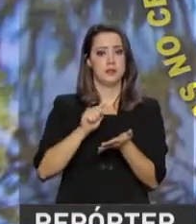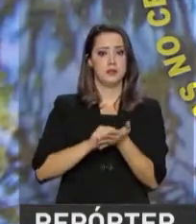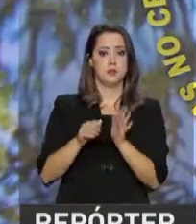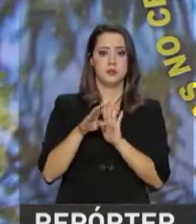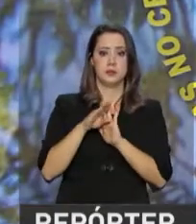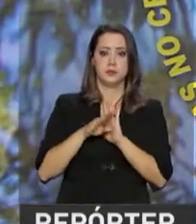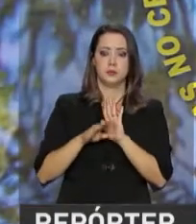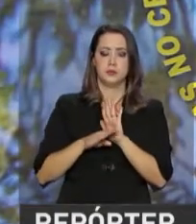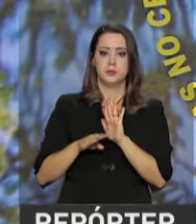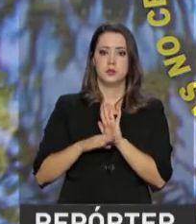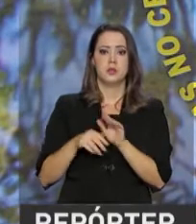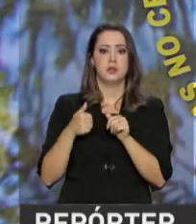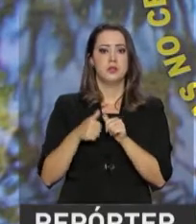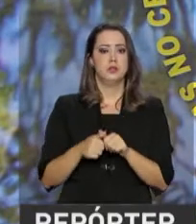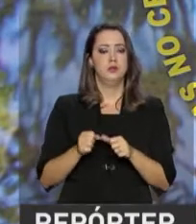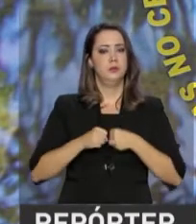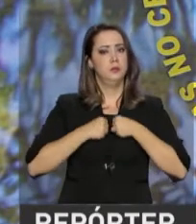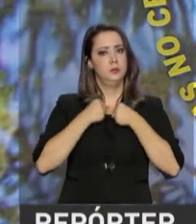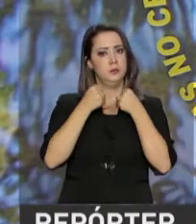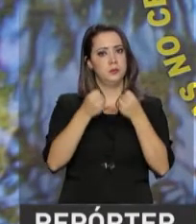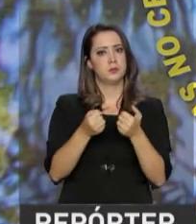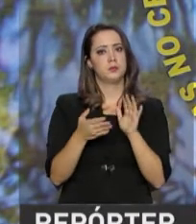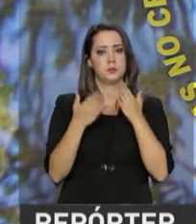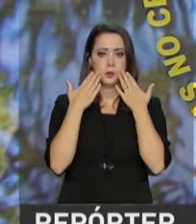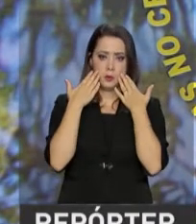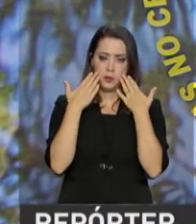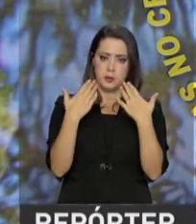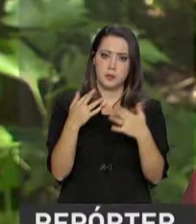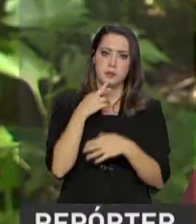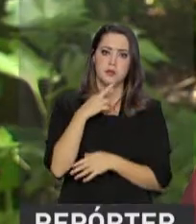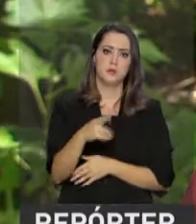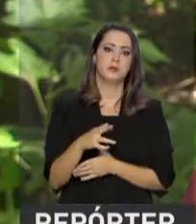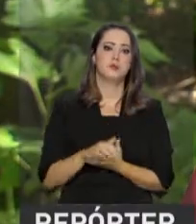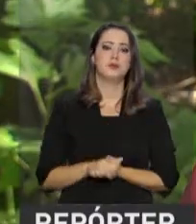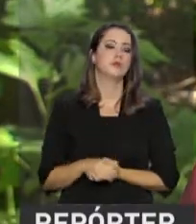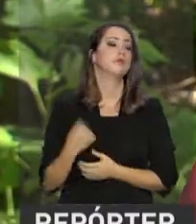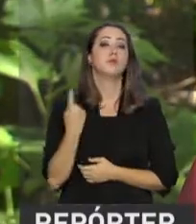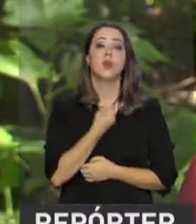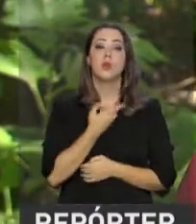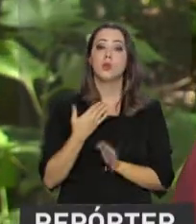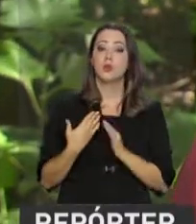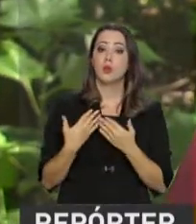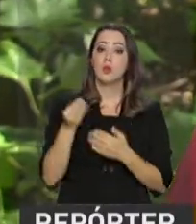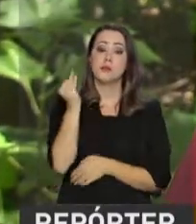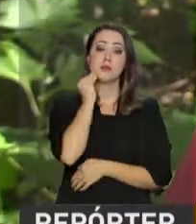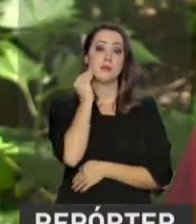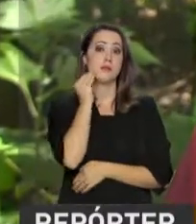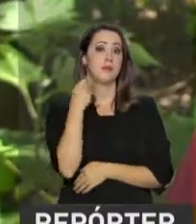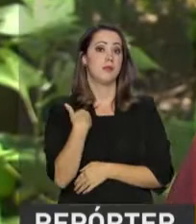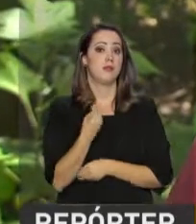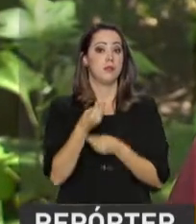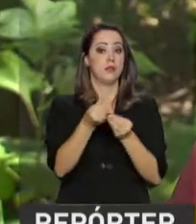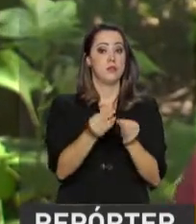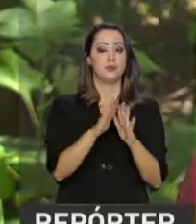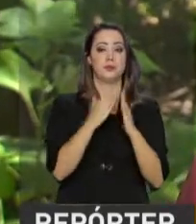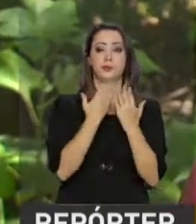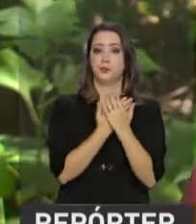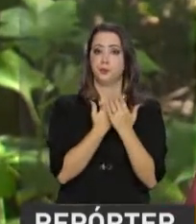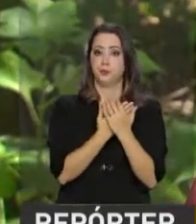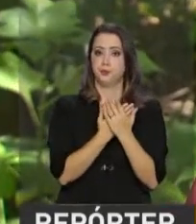projeto no fórum e estão empenhados em apresentar soluções nós levamos essas experiências para as escolas